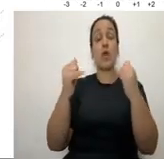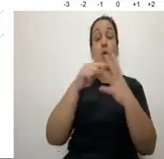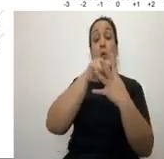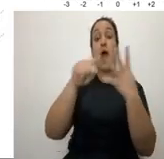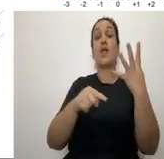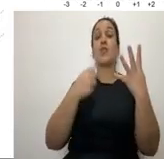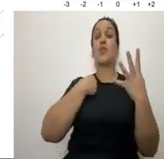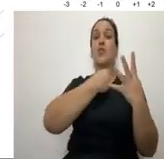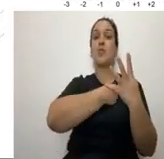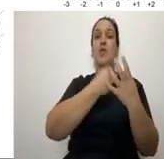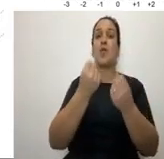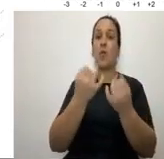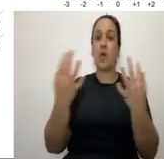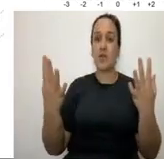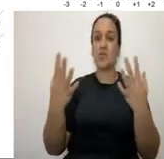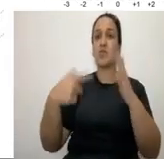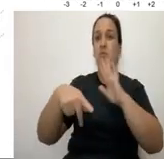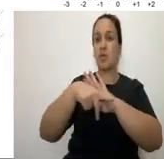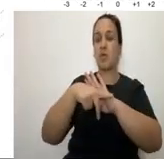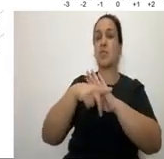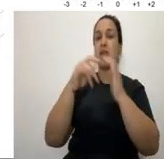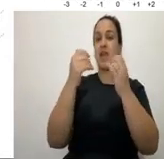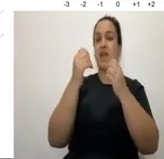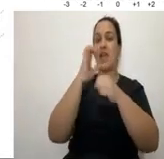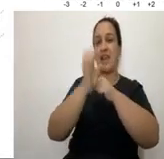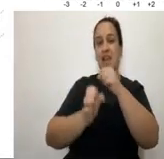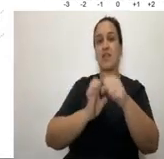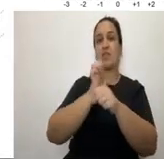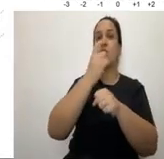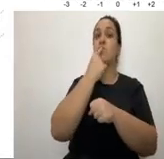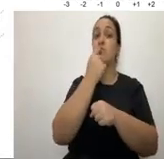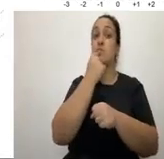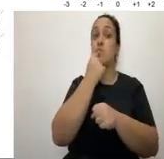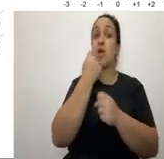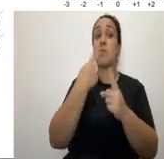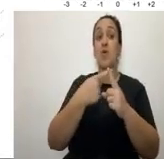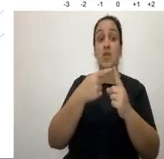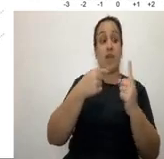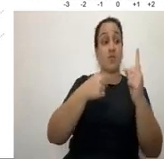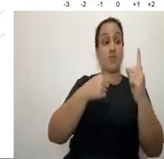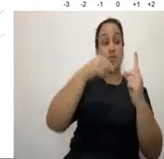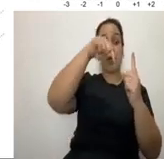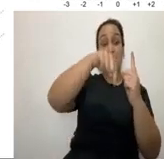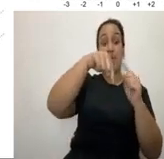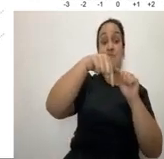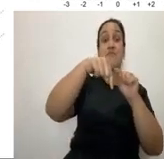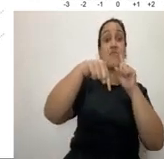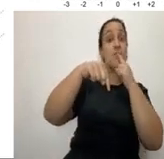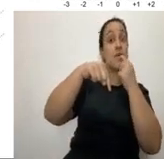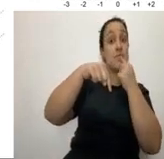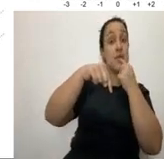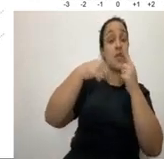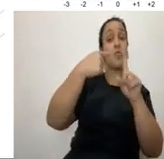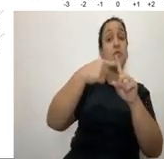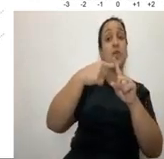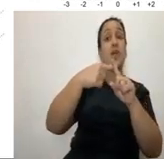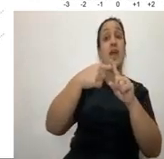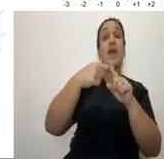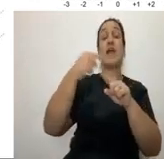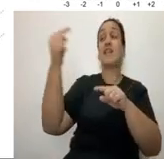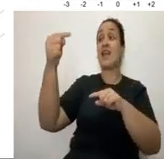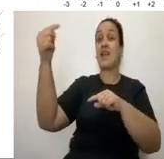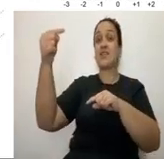distribuição do conjunto dos 4 números quânticos para esse elétron em vermelho. Então, 2 porque ele permanece no nível